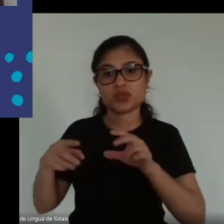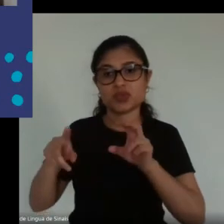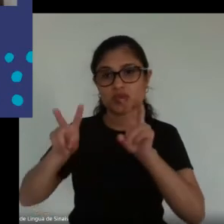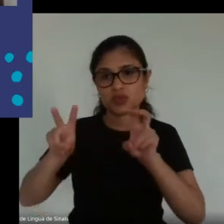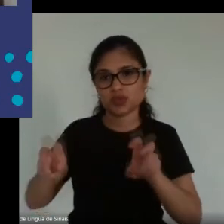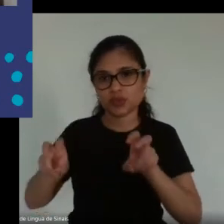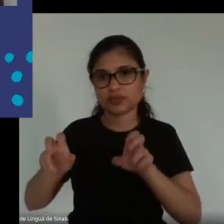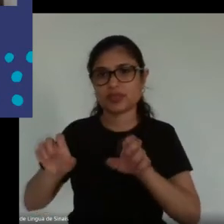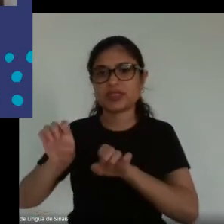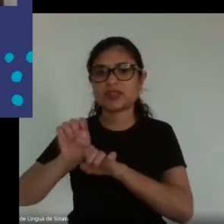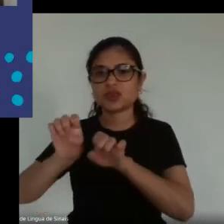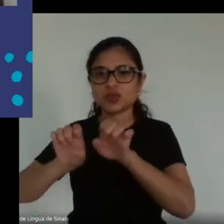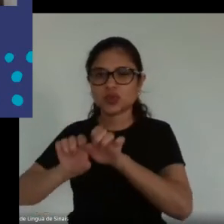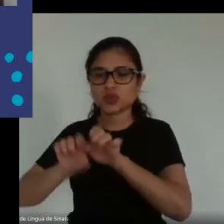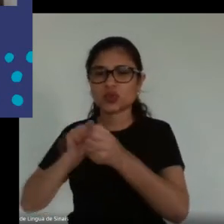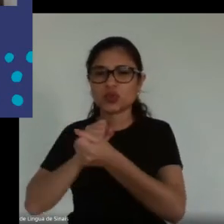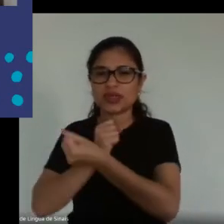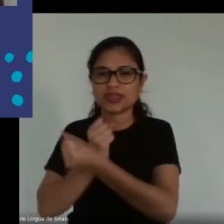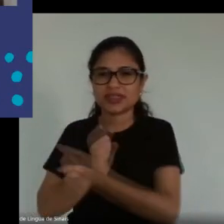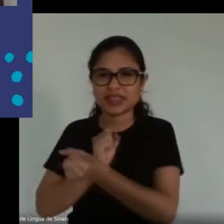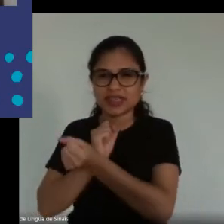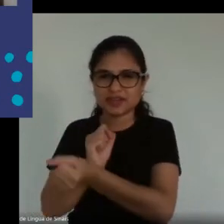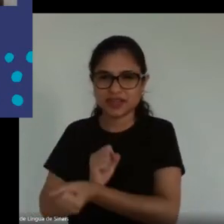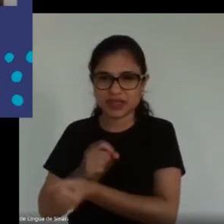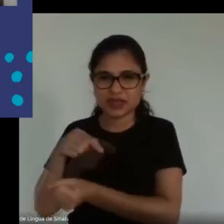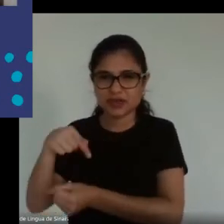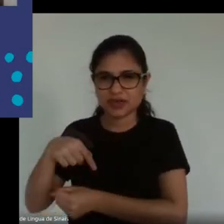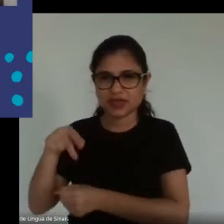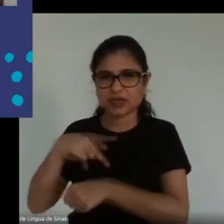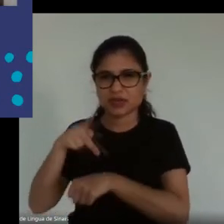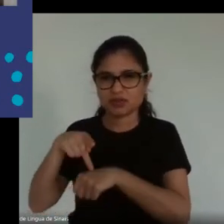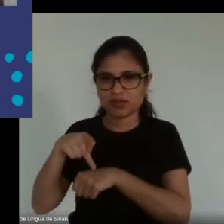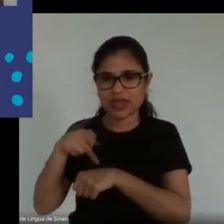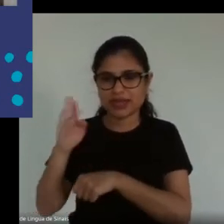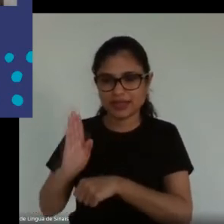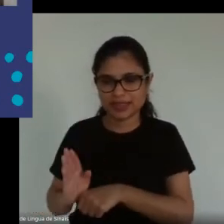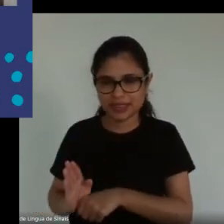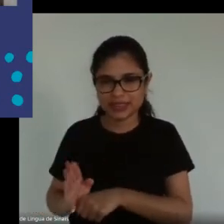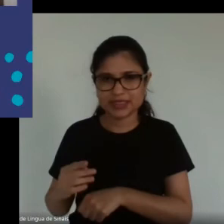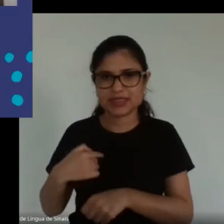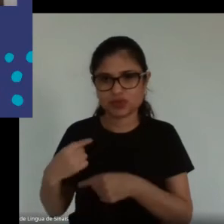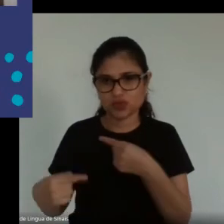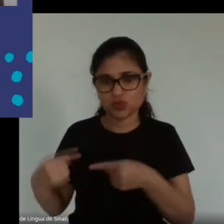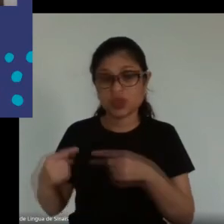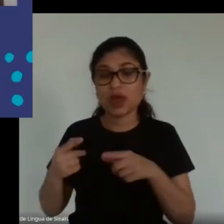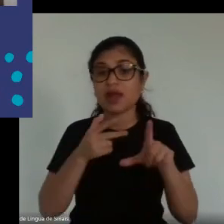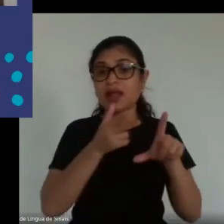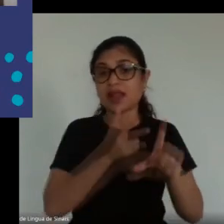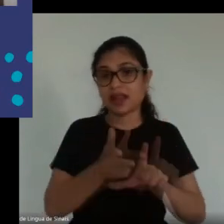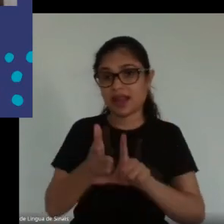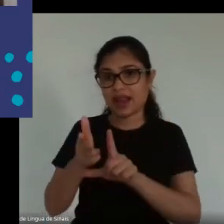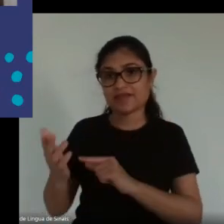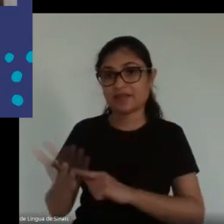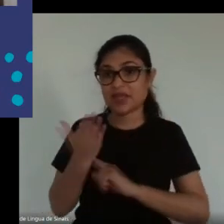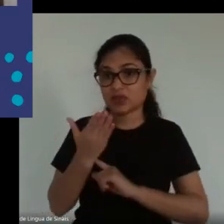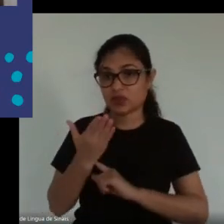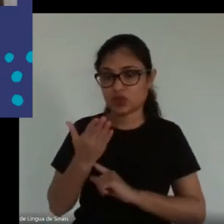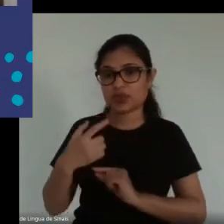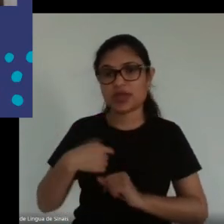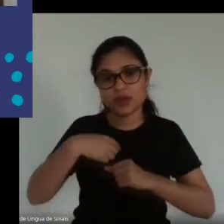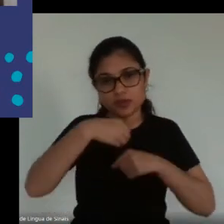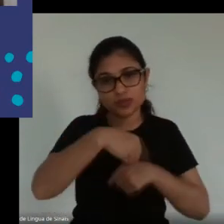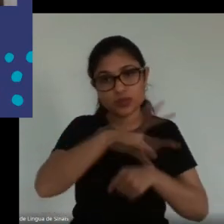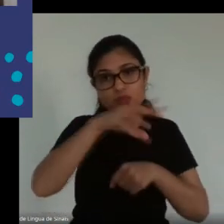nesse país. Então, essas lives me ajudam bastante a estar fazendo isso.